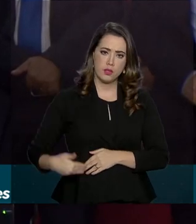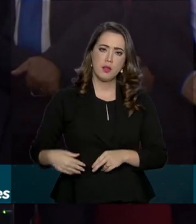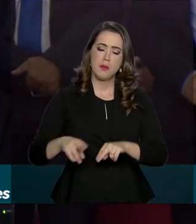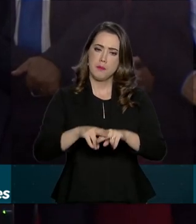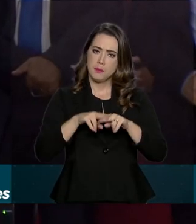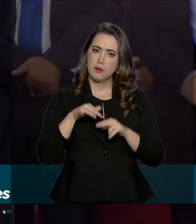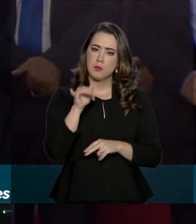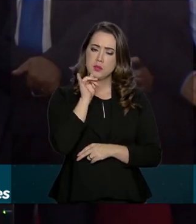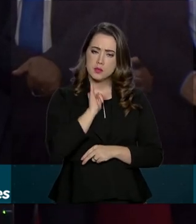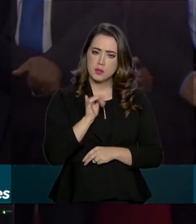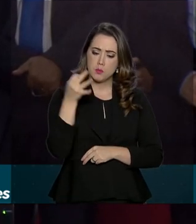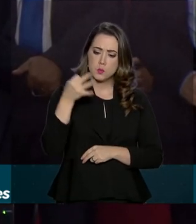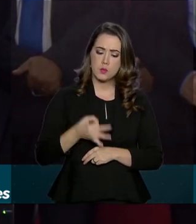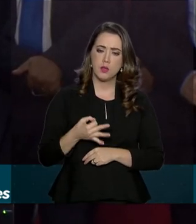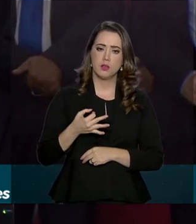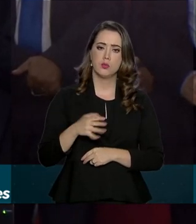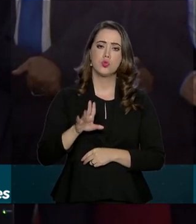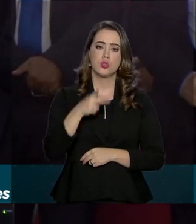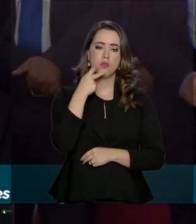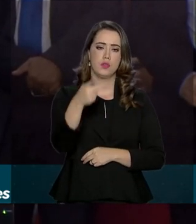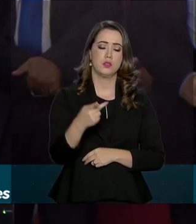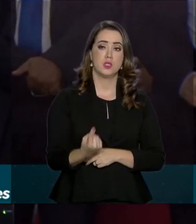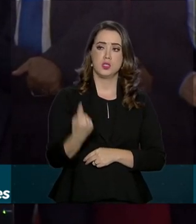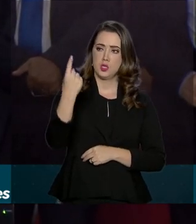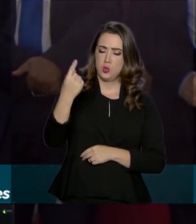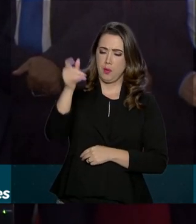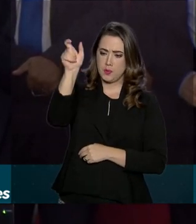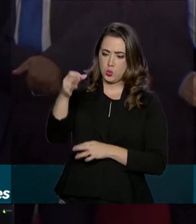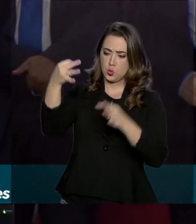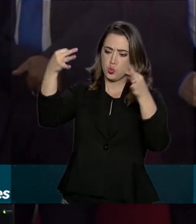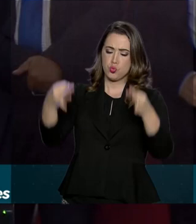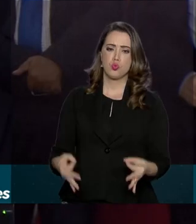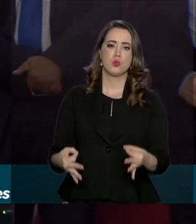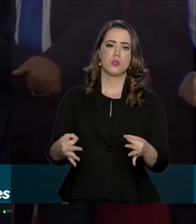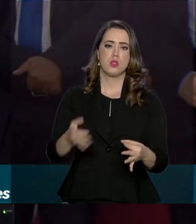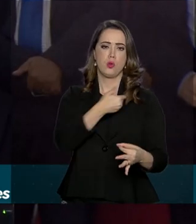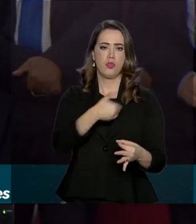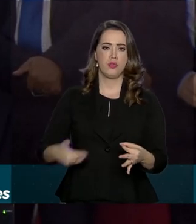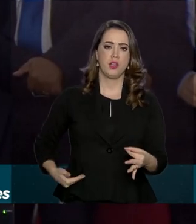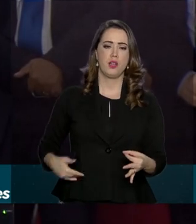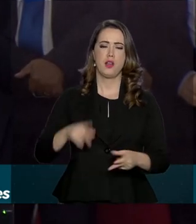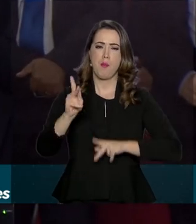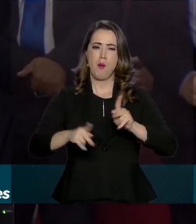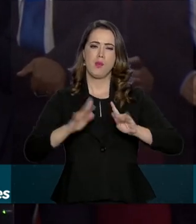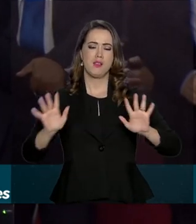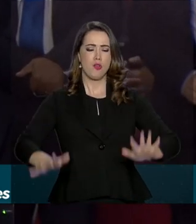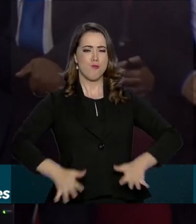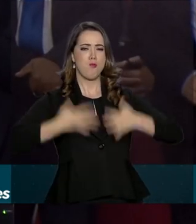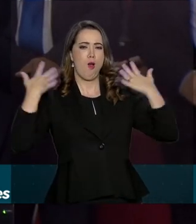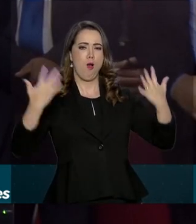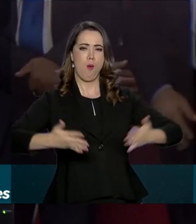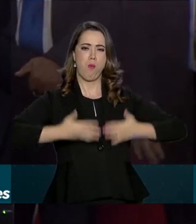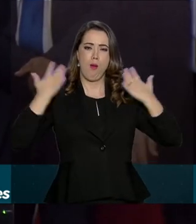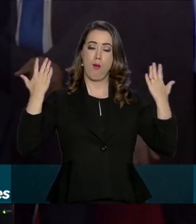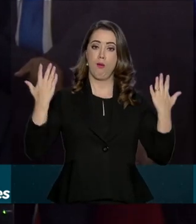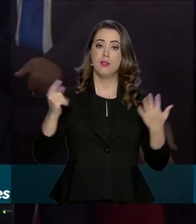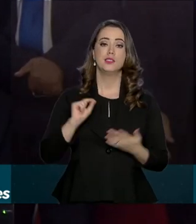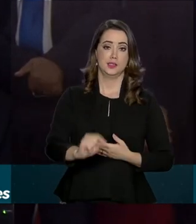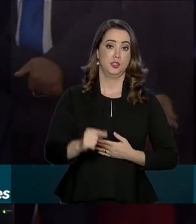como já foi dito aqui. Se o justo governa, o povo se alegra. E eu vim